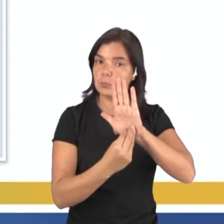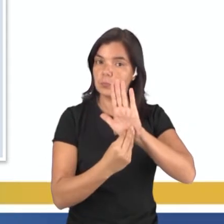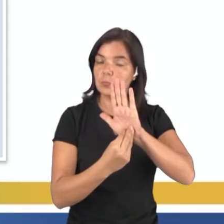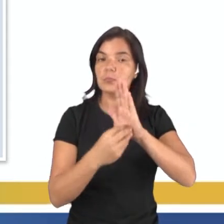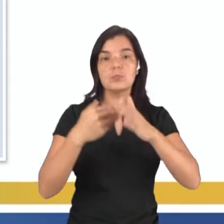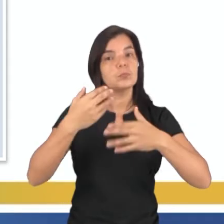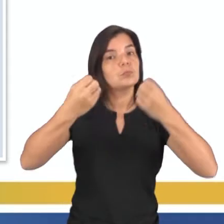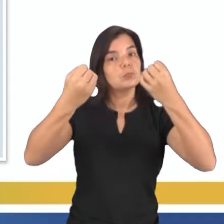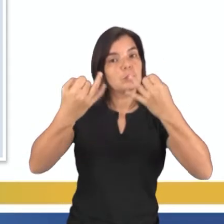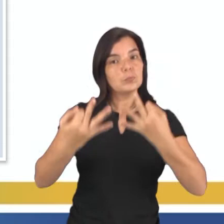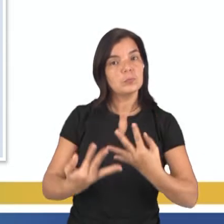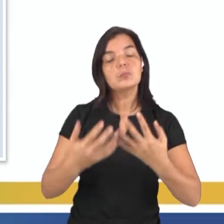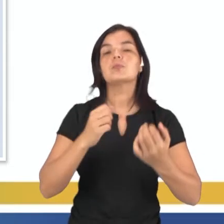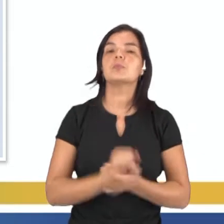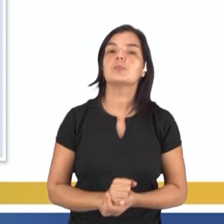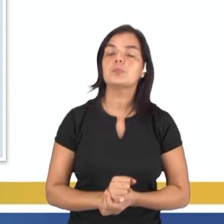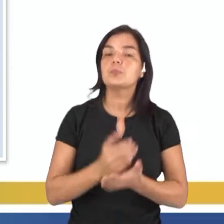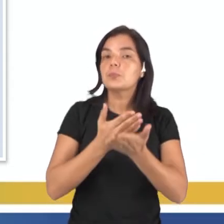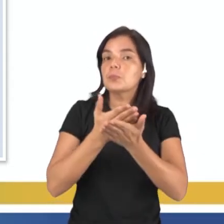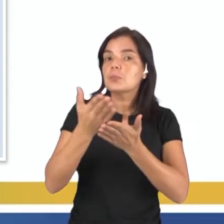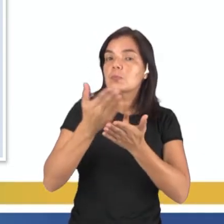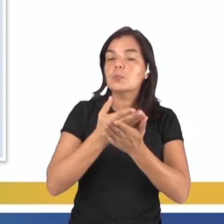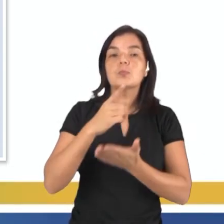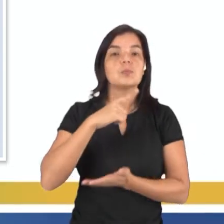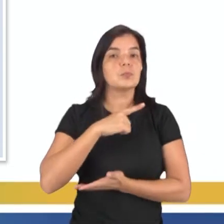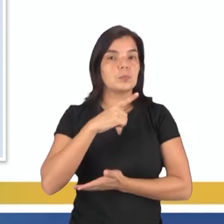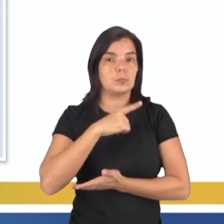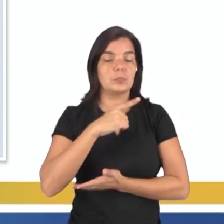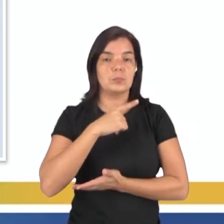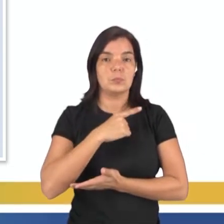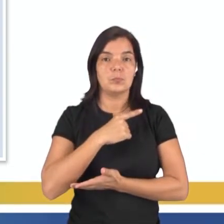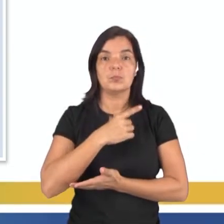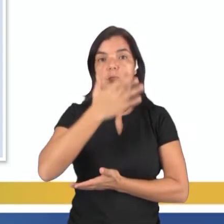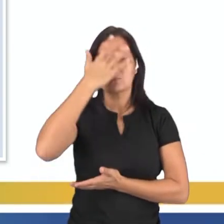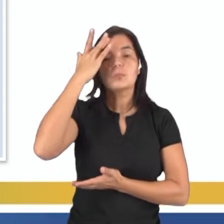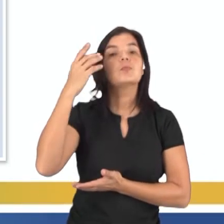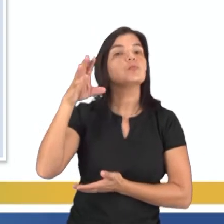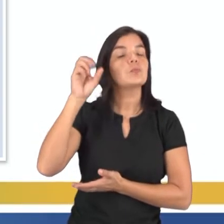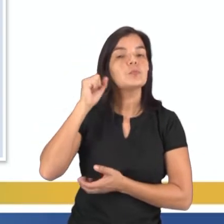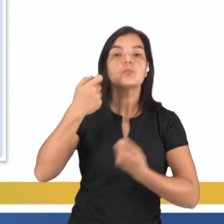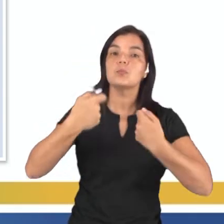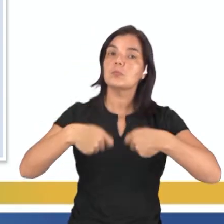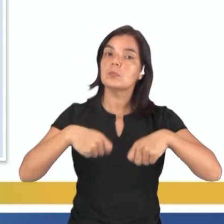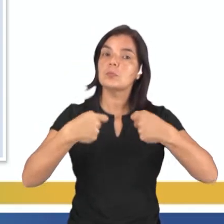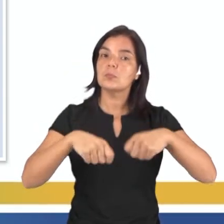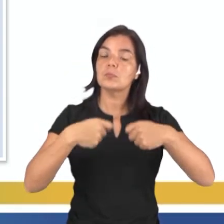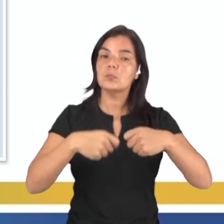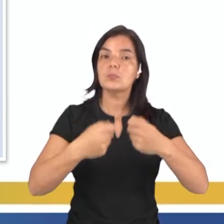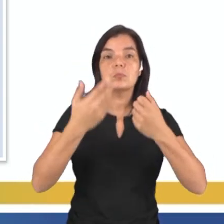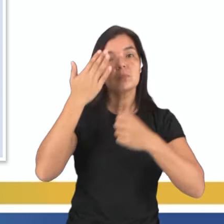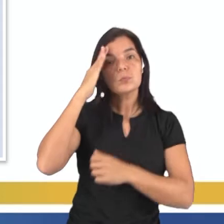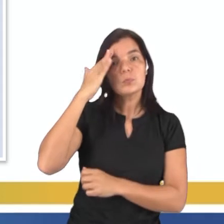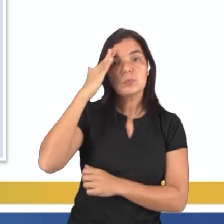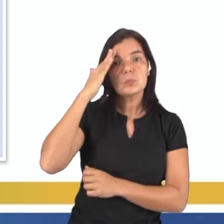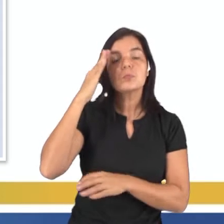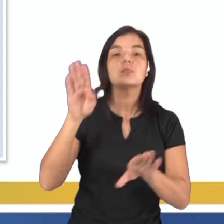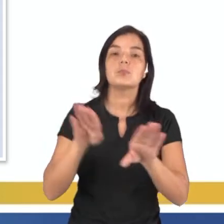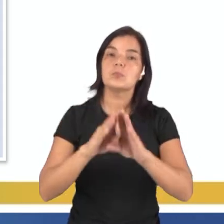do desenvolvimento. A introdução tem que dar ao ouvinte todos os elementos necessários à sua